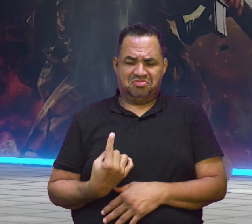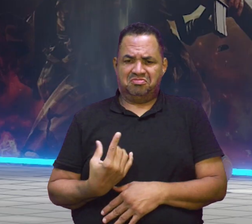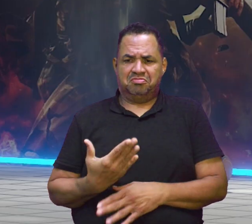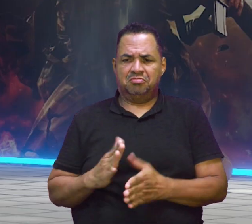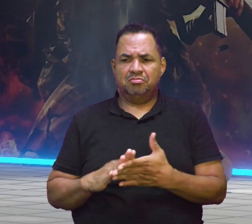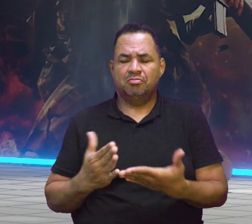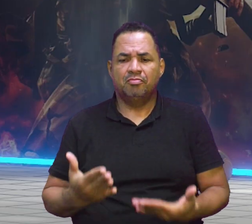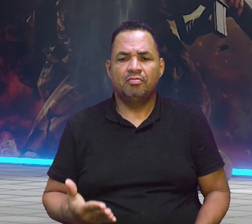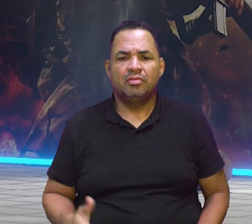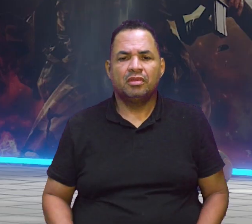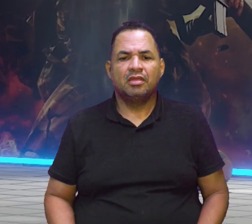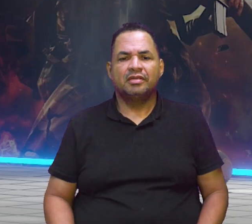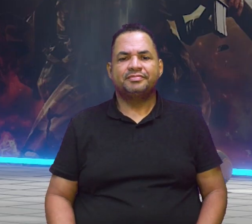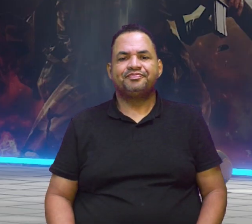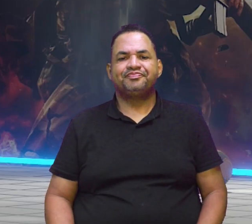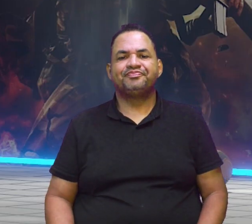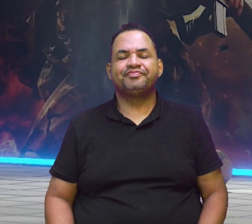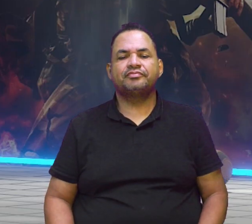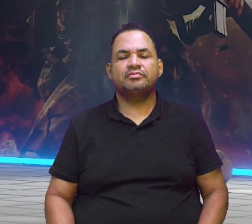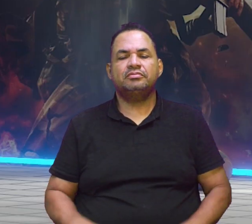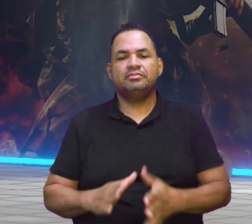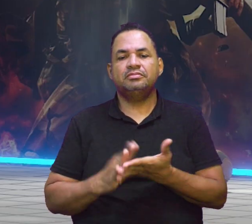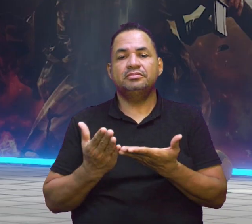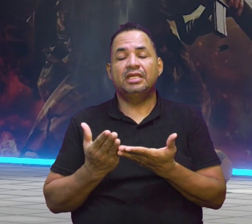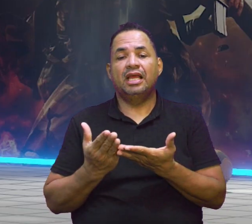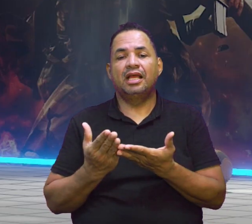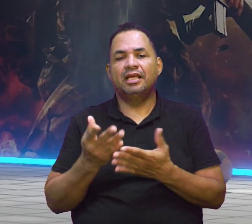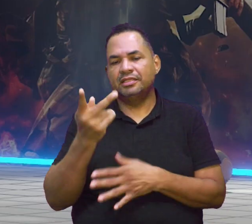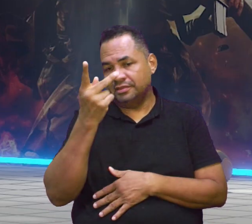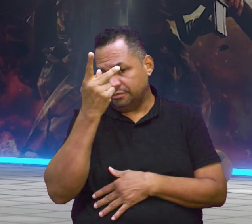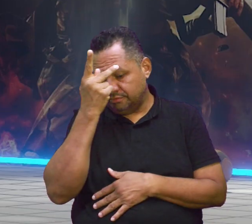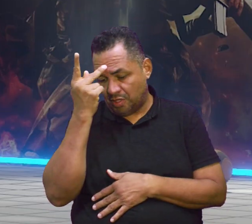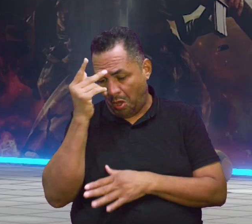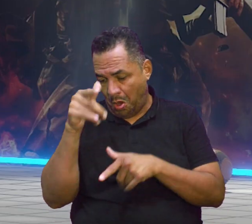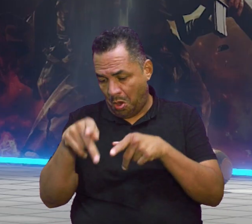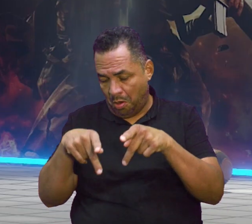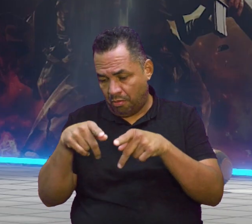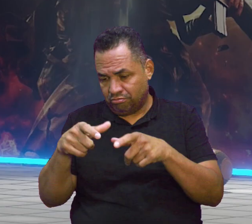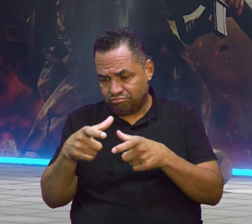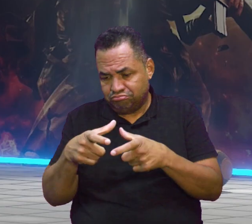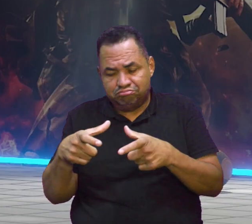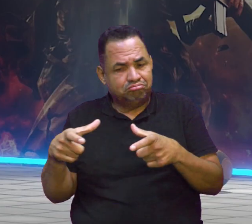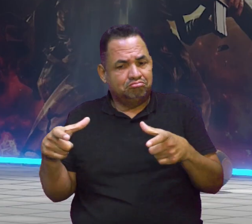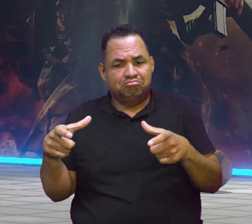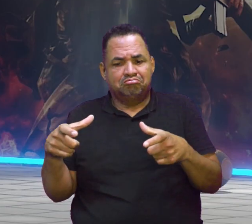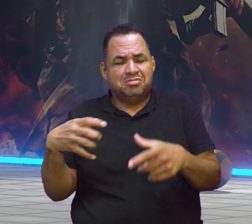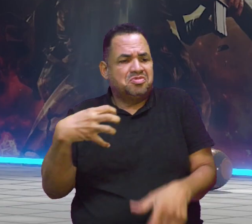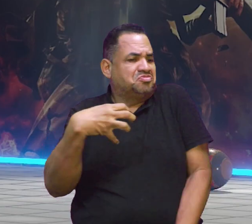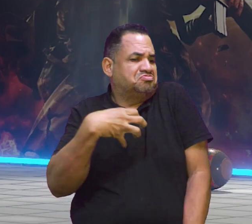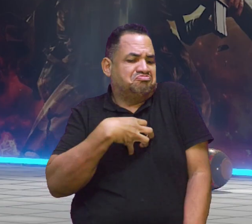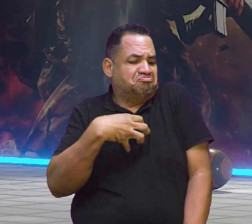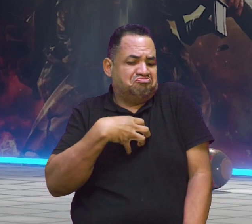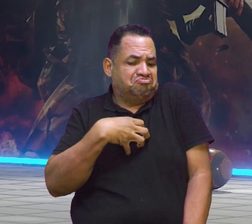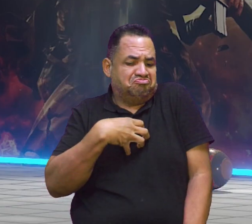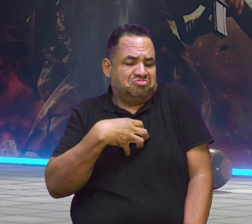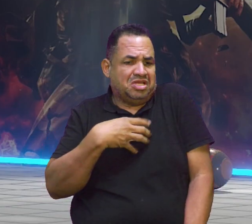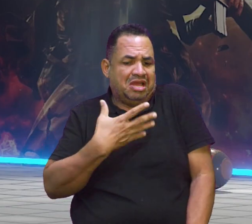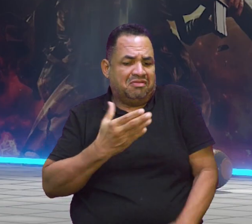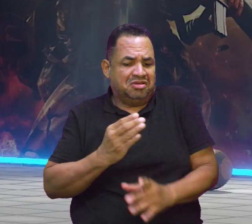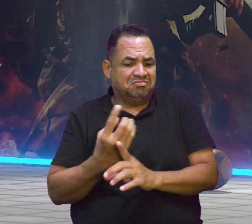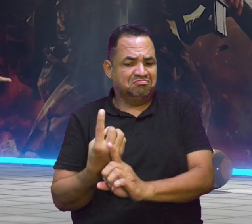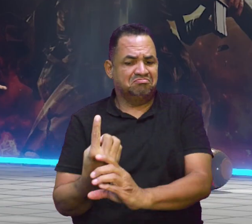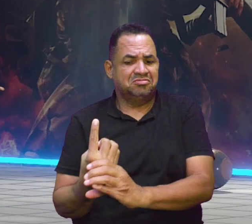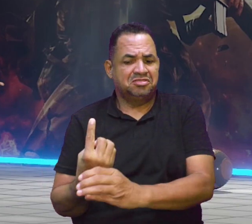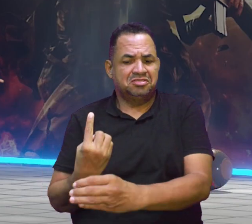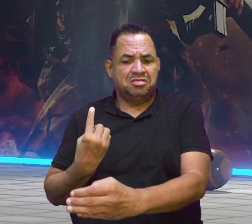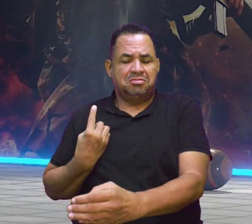pessoas, que a maioria delas, da população, elas não vão se sentir pertencentes a essa República.